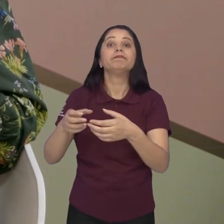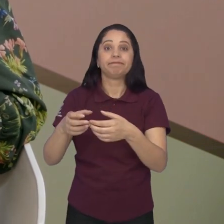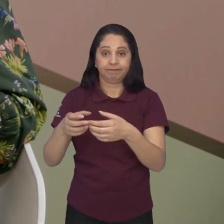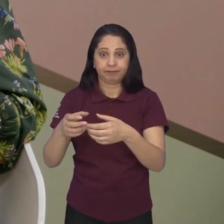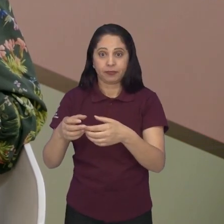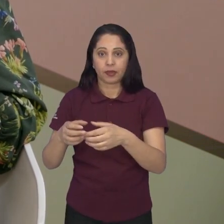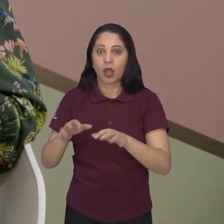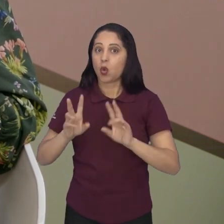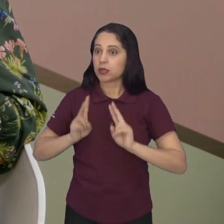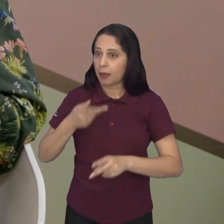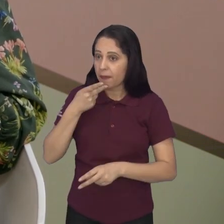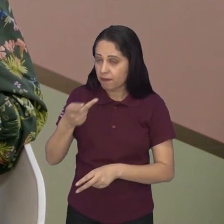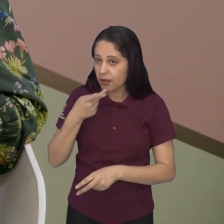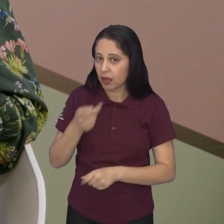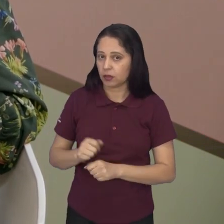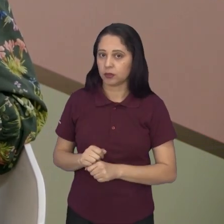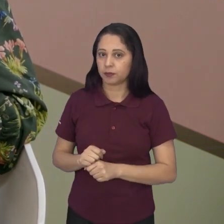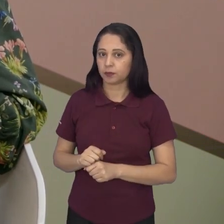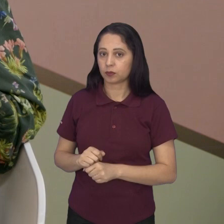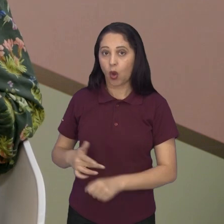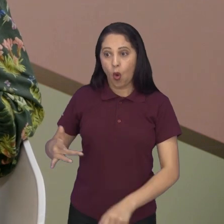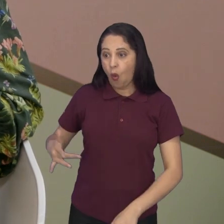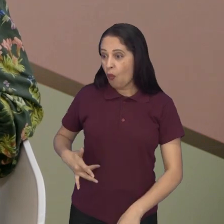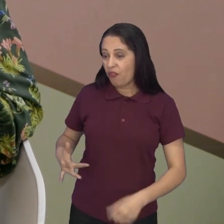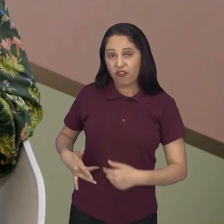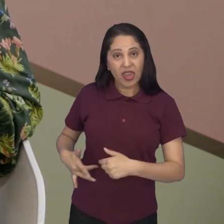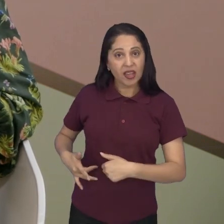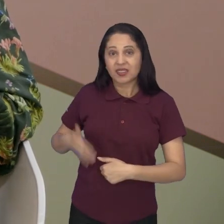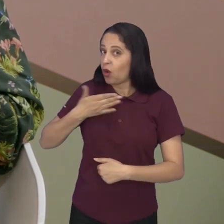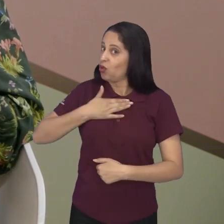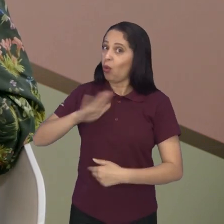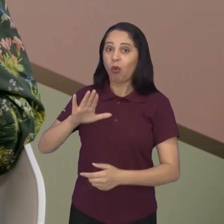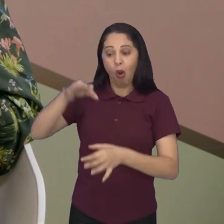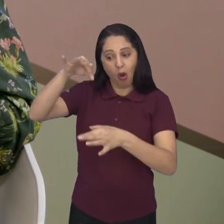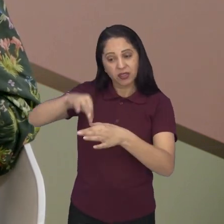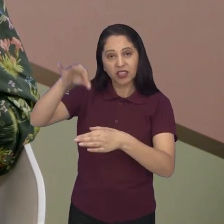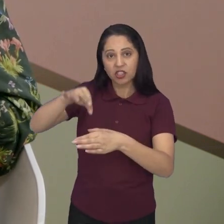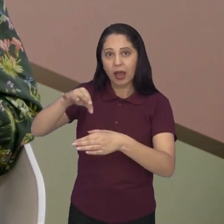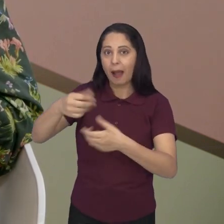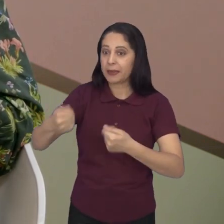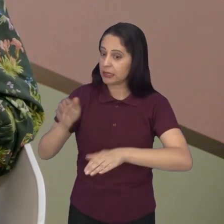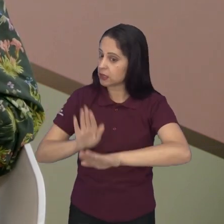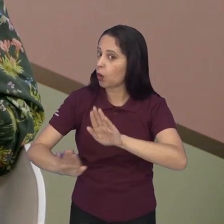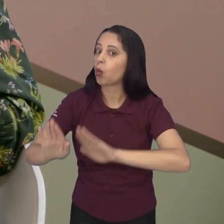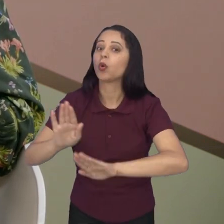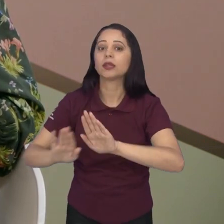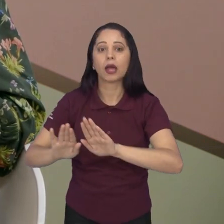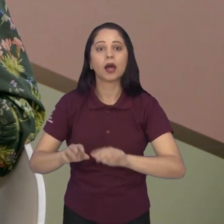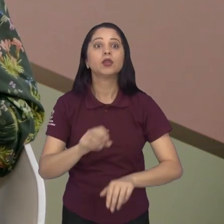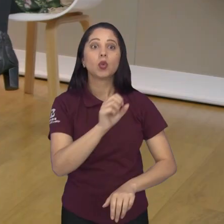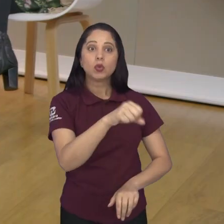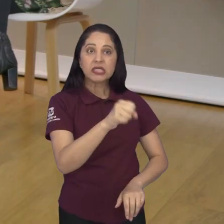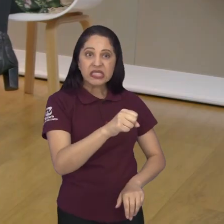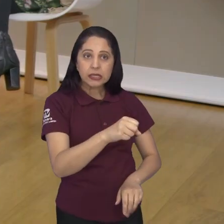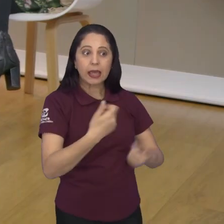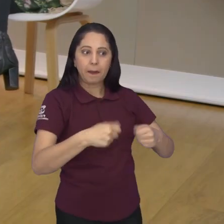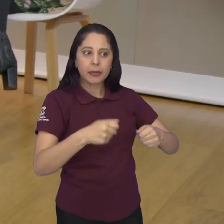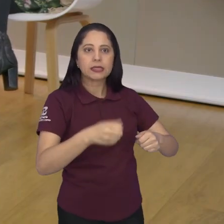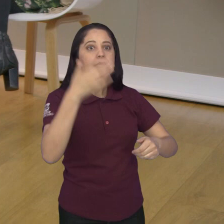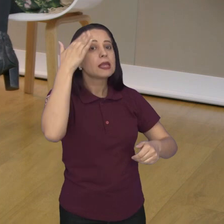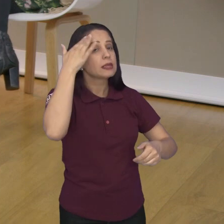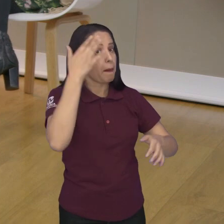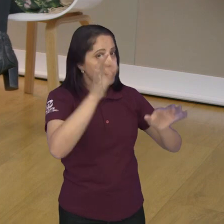indiscriminada. Eu sempre falo no consultório com os pacientes, o fígado não curte muito chá, então cuidado com o chá que você vai tomar. Principalmente os que a gente não